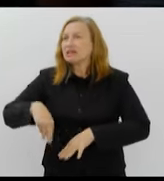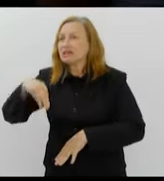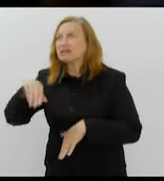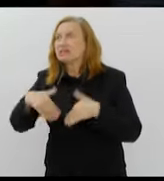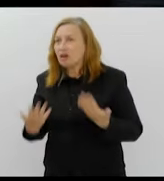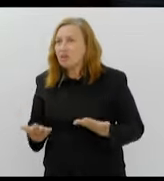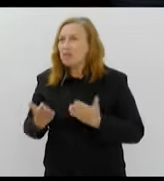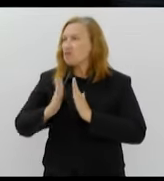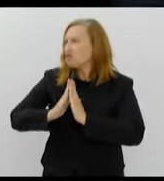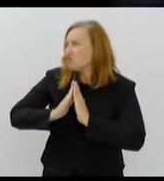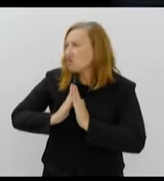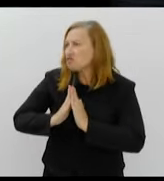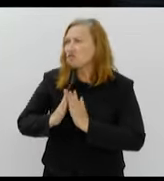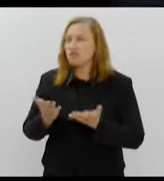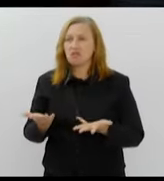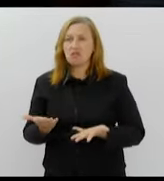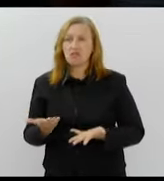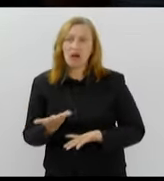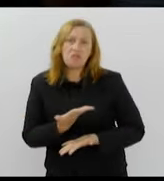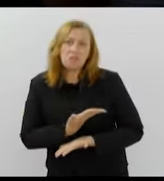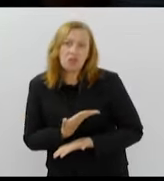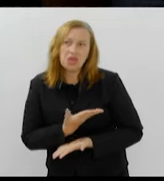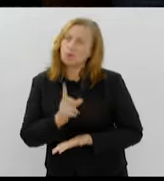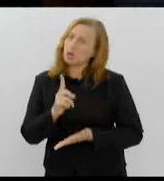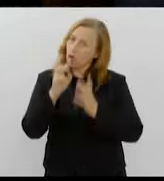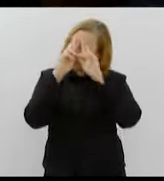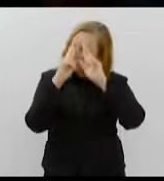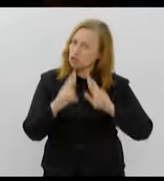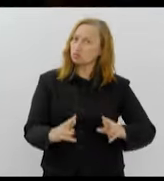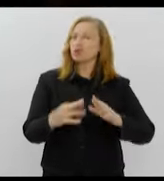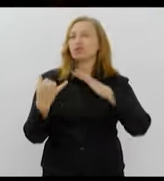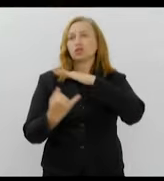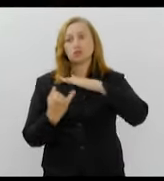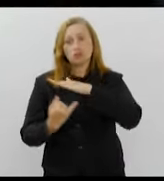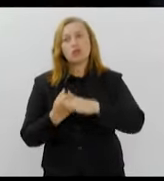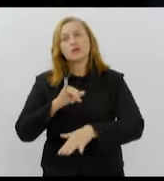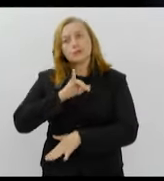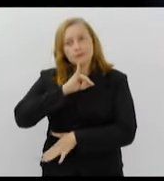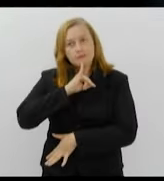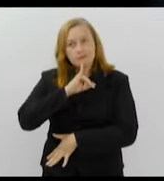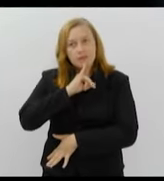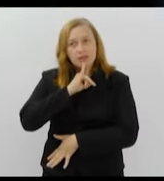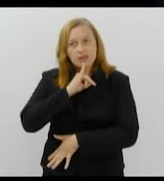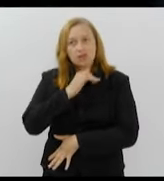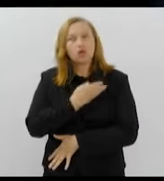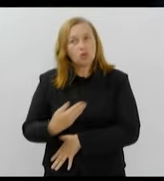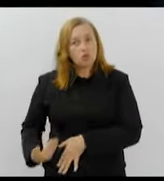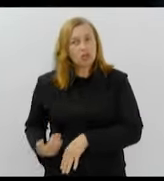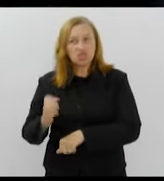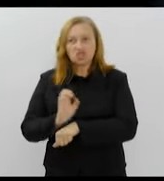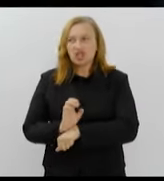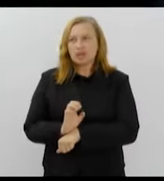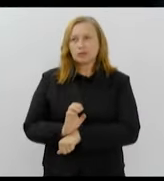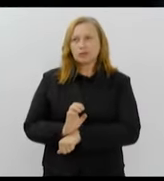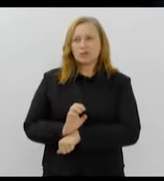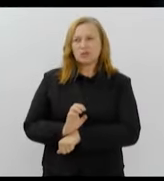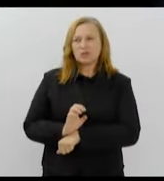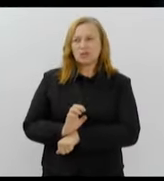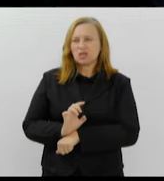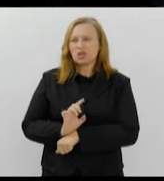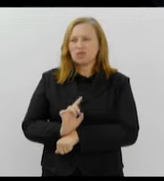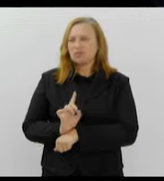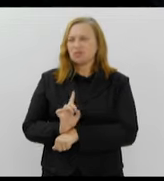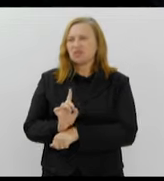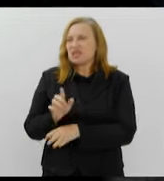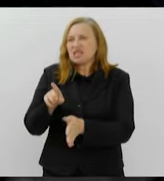favor não tem compadrio tem que ter respeito institucional e infelizmente o governo do estado não que tivesse que ter consultado a